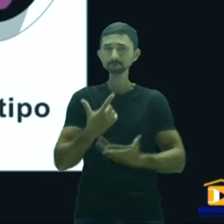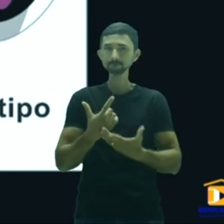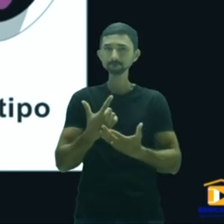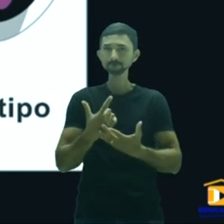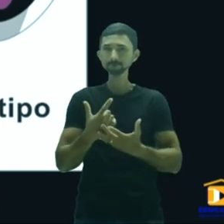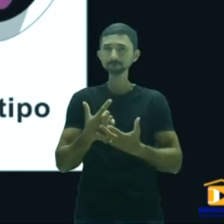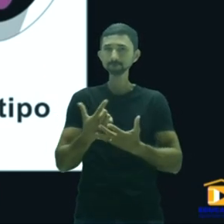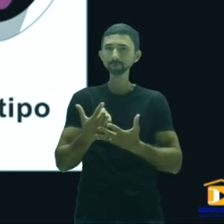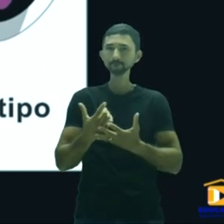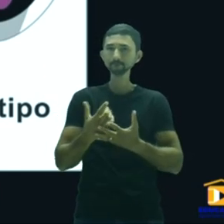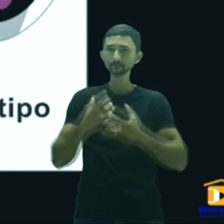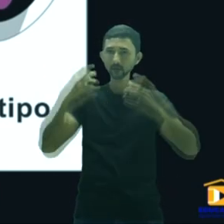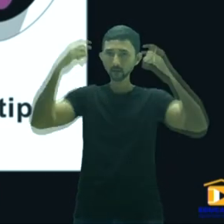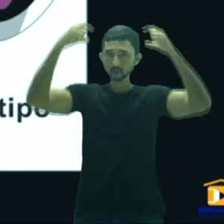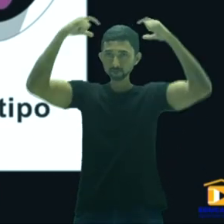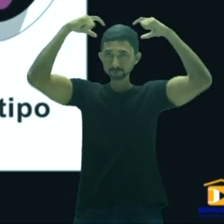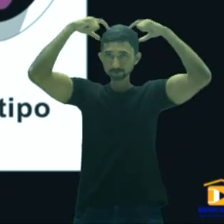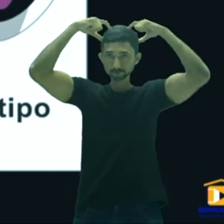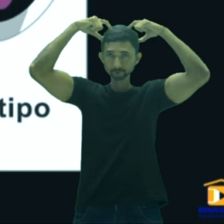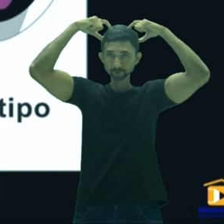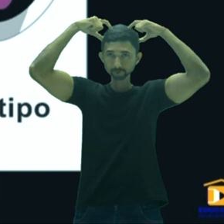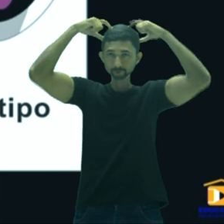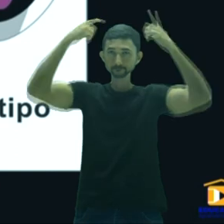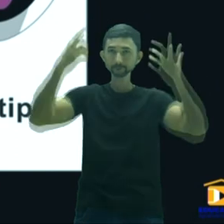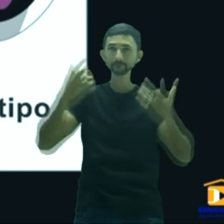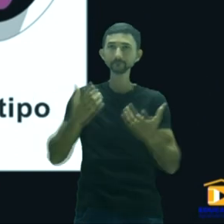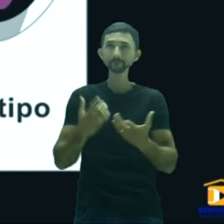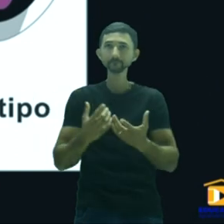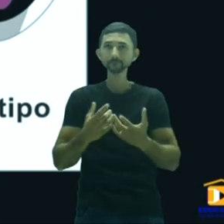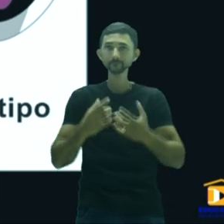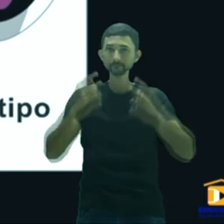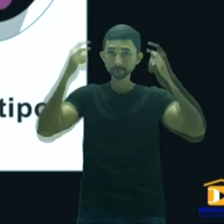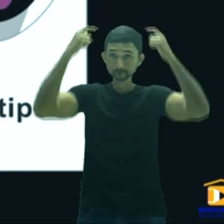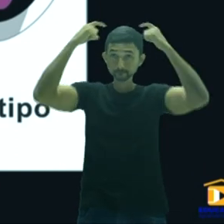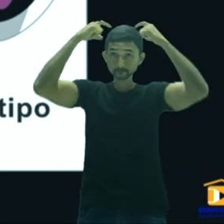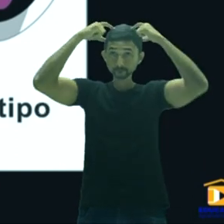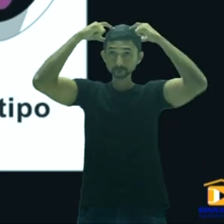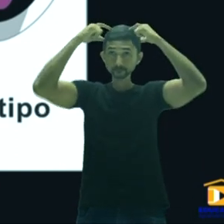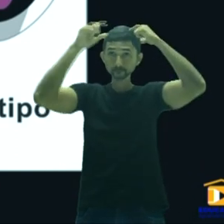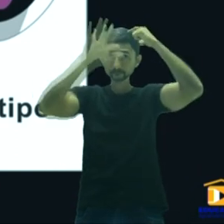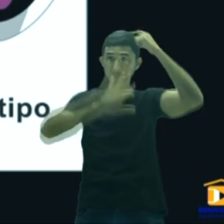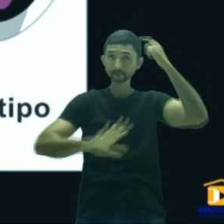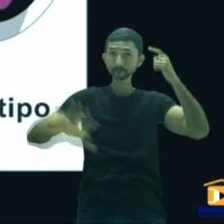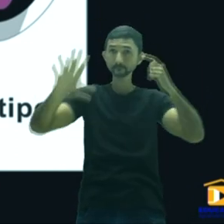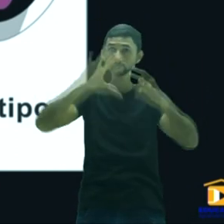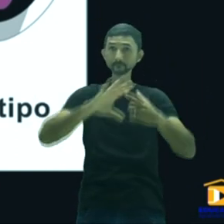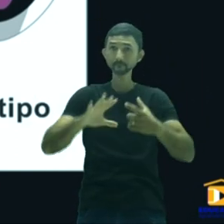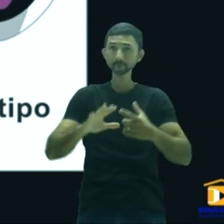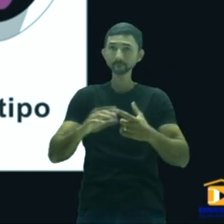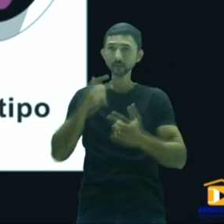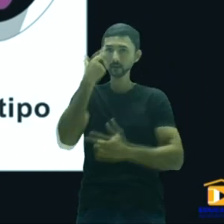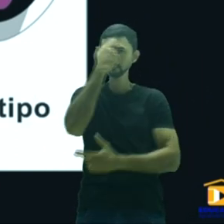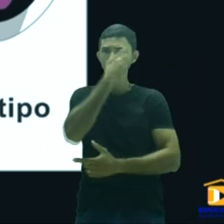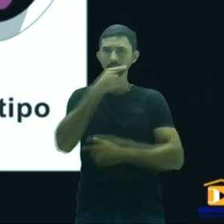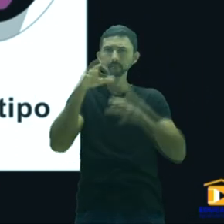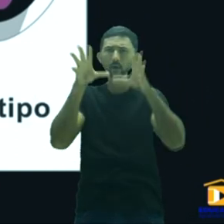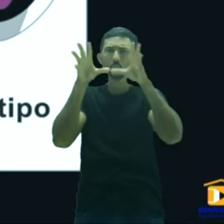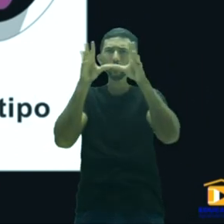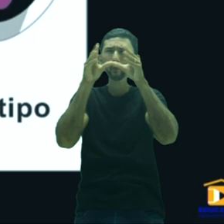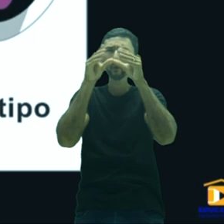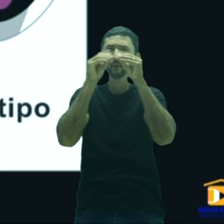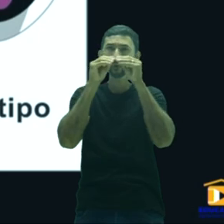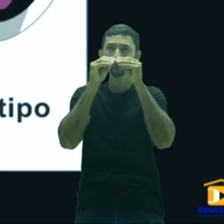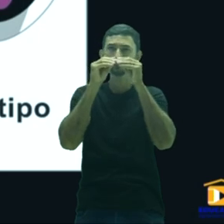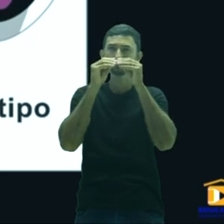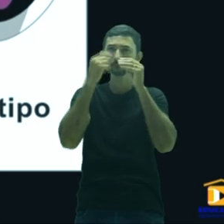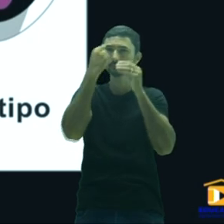um ursinho, né, que tem as suas extremidades do corpo escuras. Por que